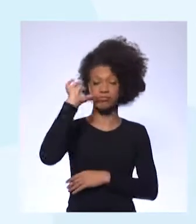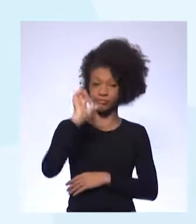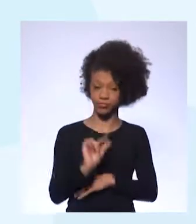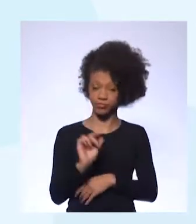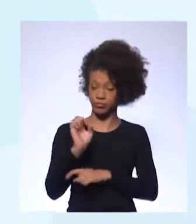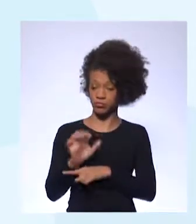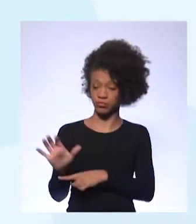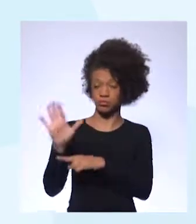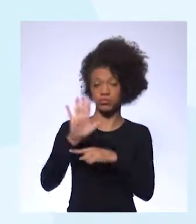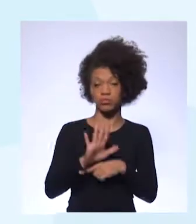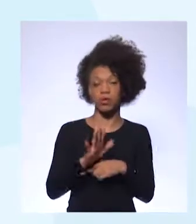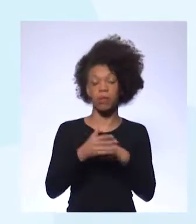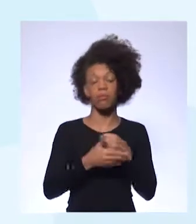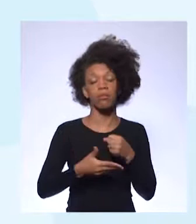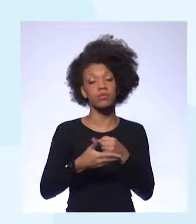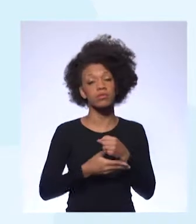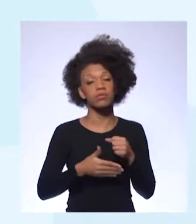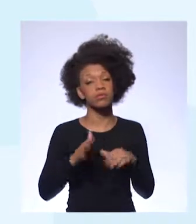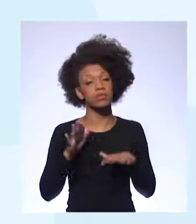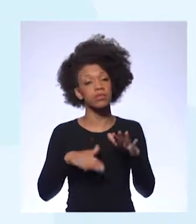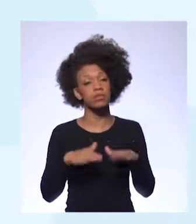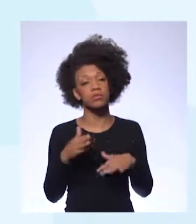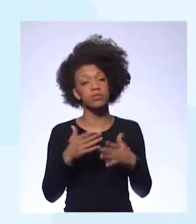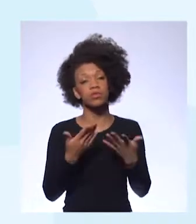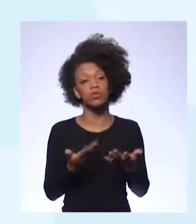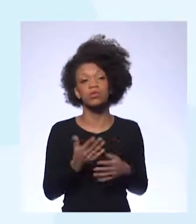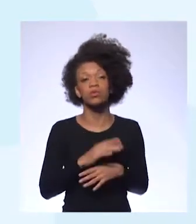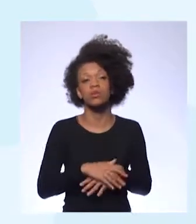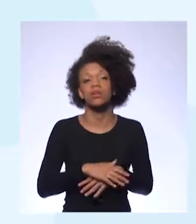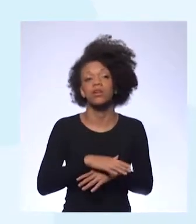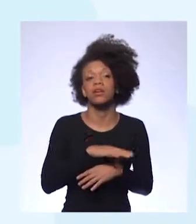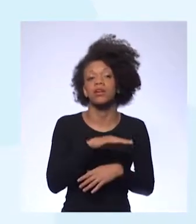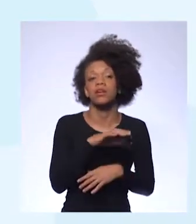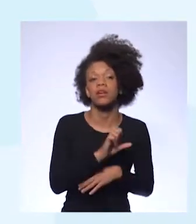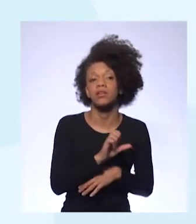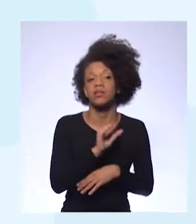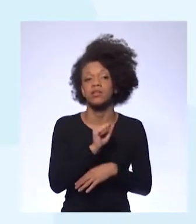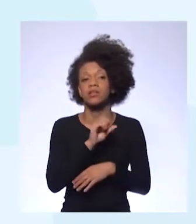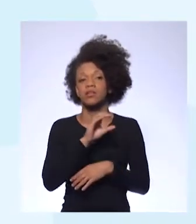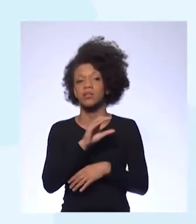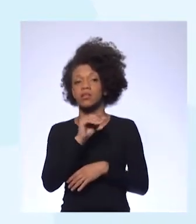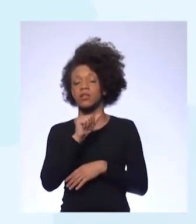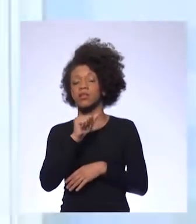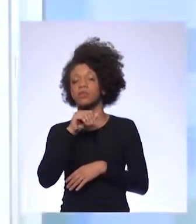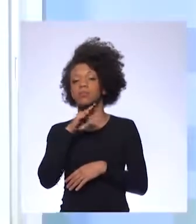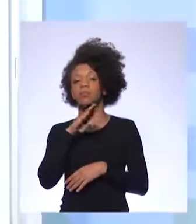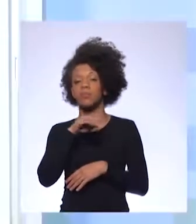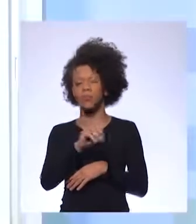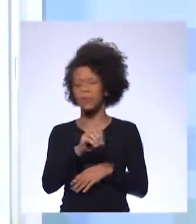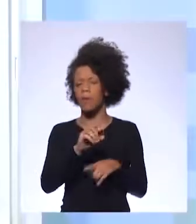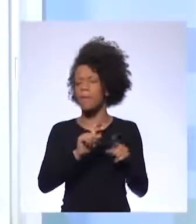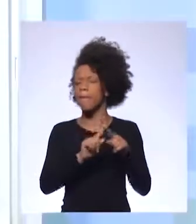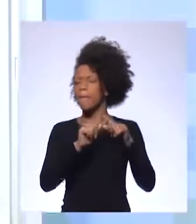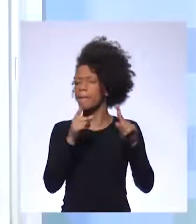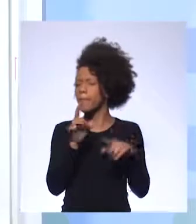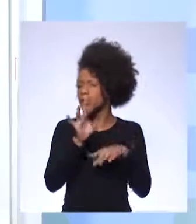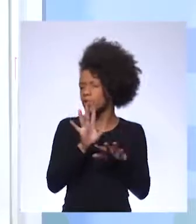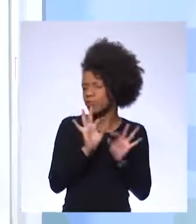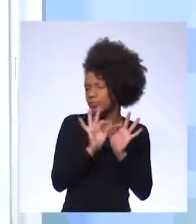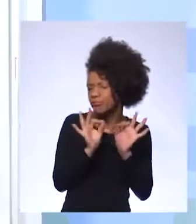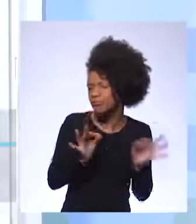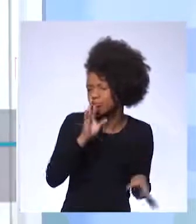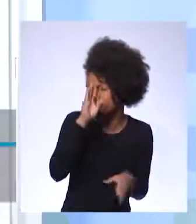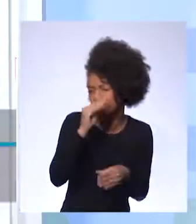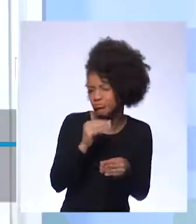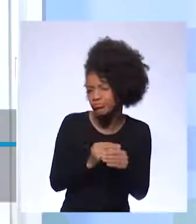Europa baseando-se muitas vezes no escambo eu não expliquei o que é escambo mas só para dar uma